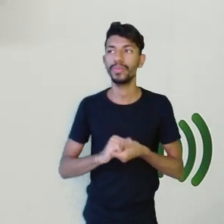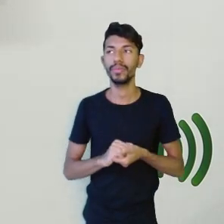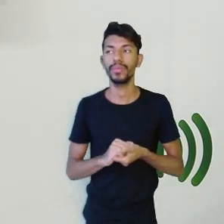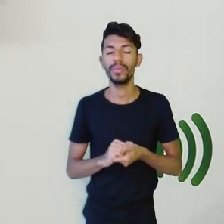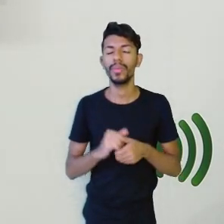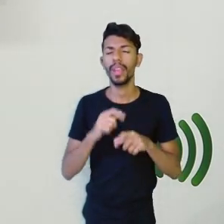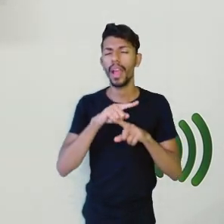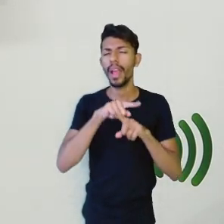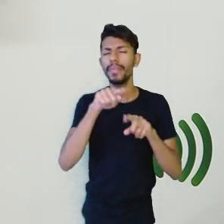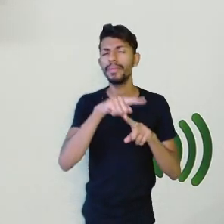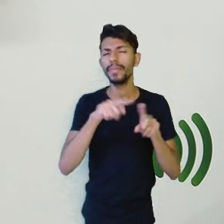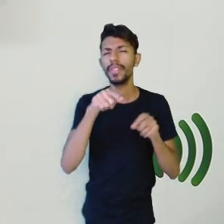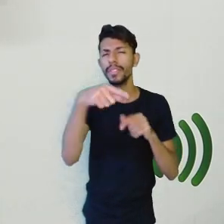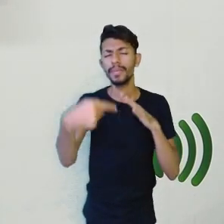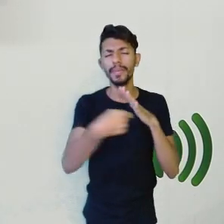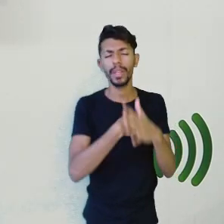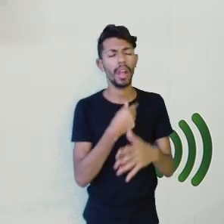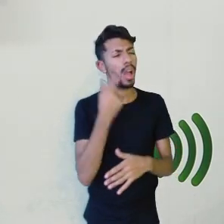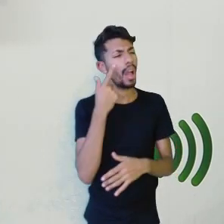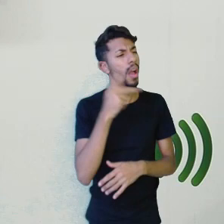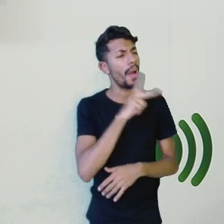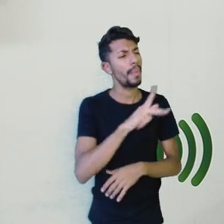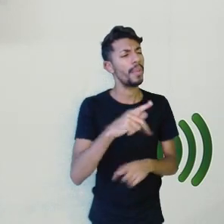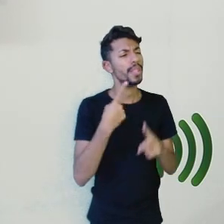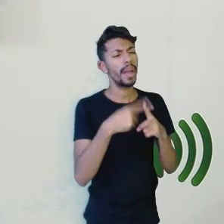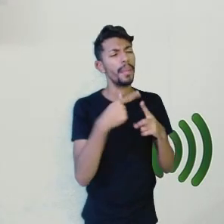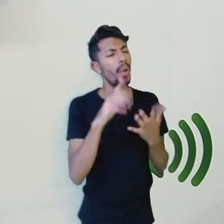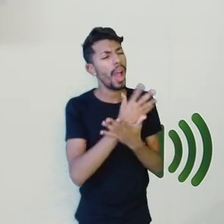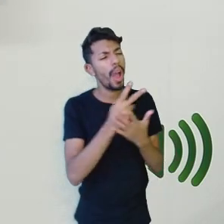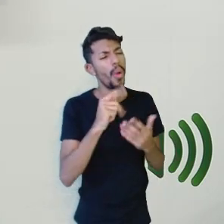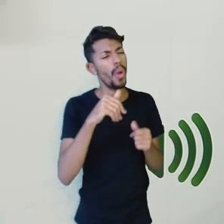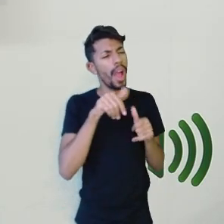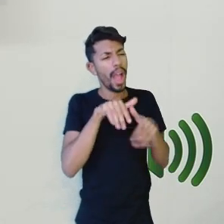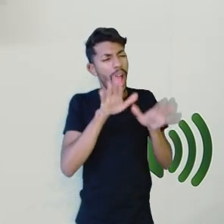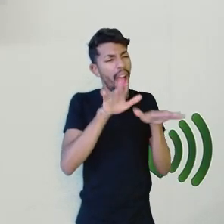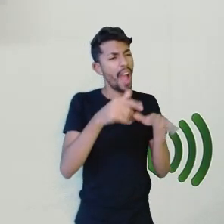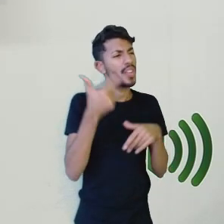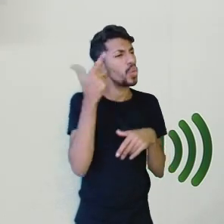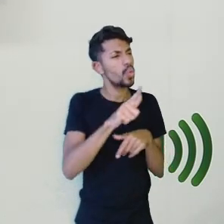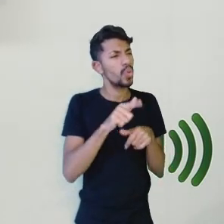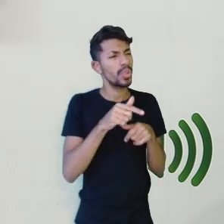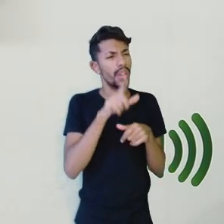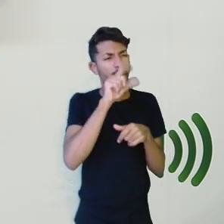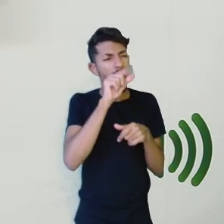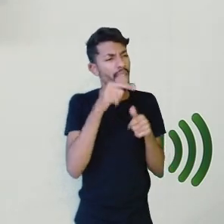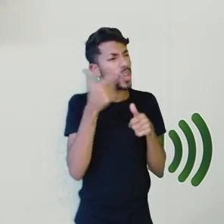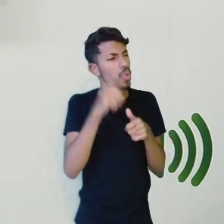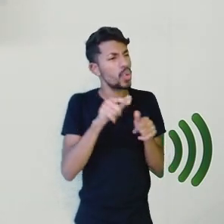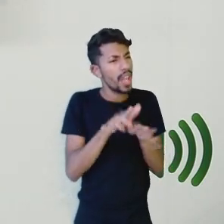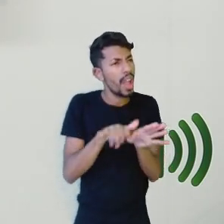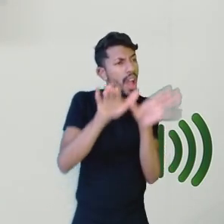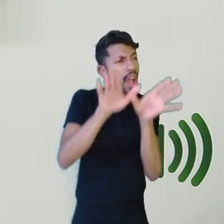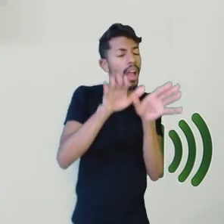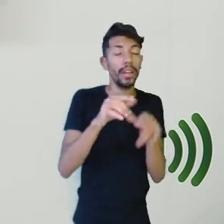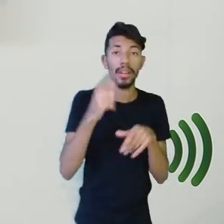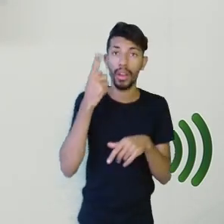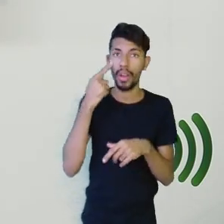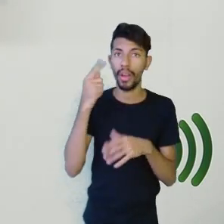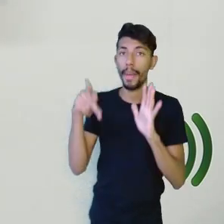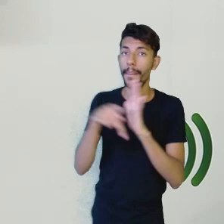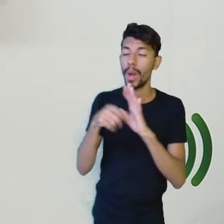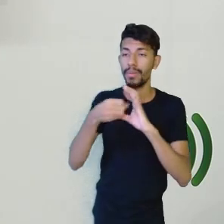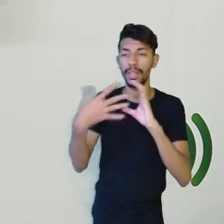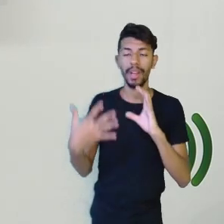professora, por que algumas aves não voam? É pelas características de cada espécie mesmo, tá? Toda ave